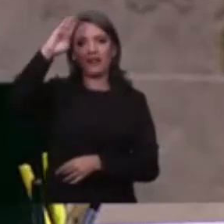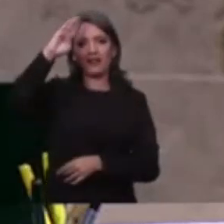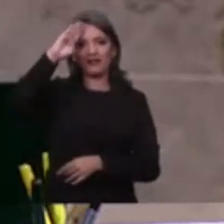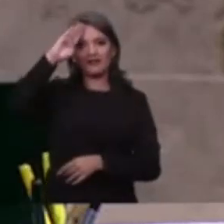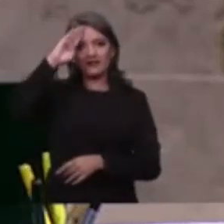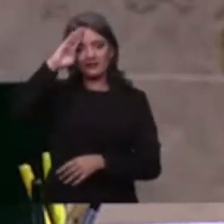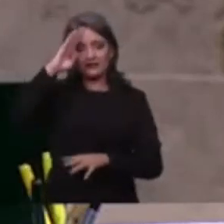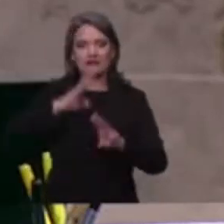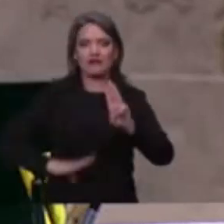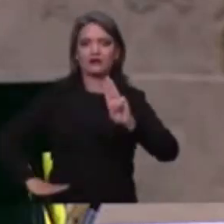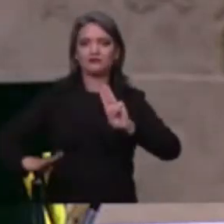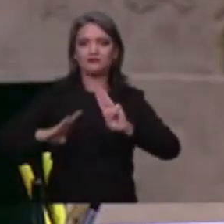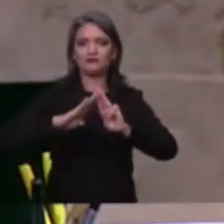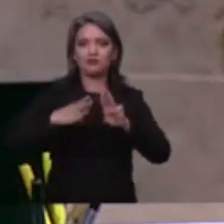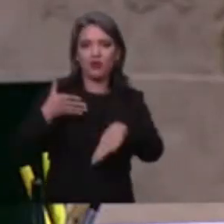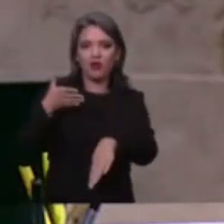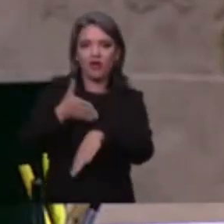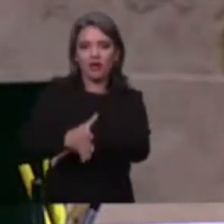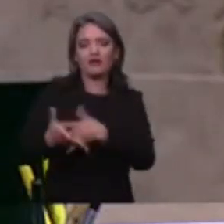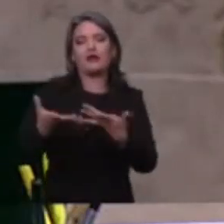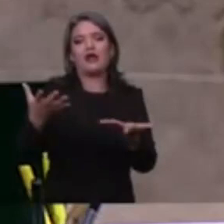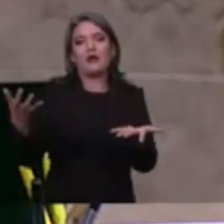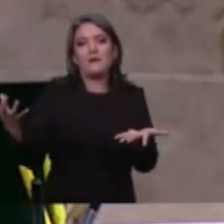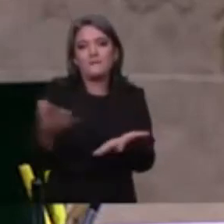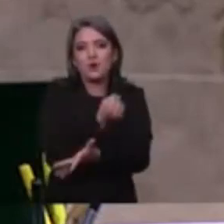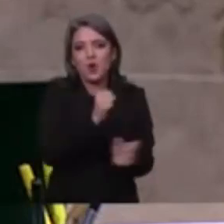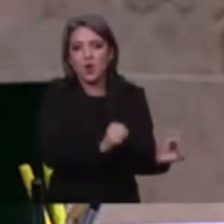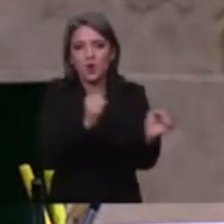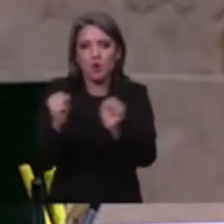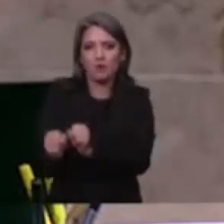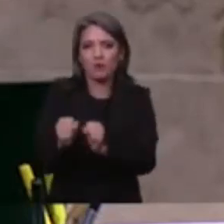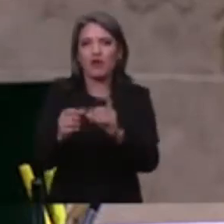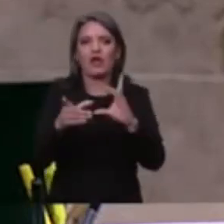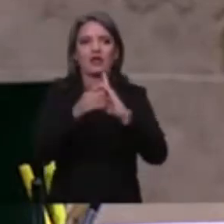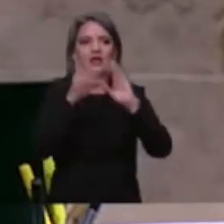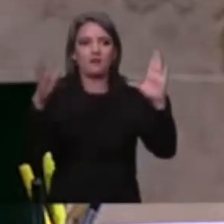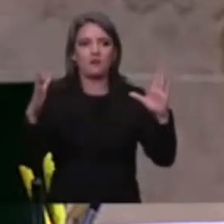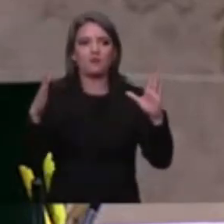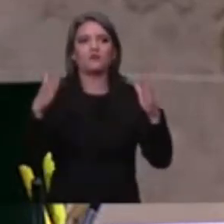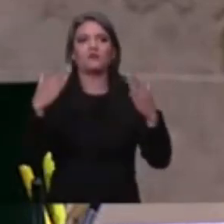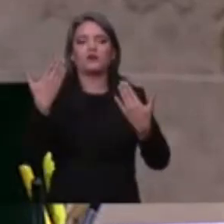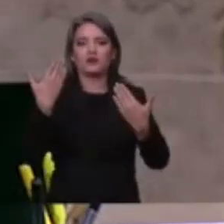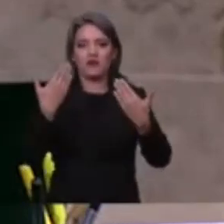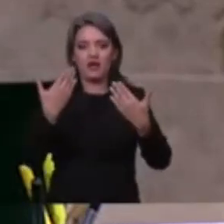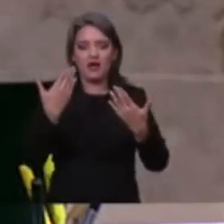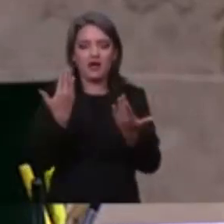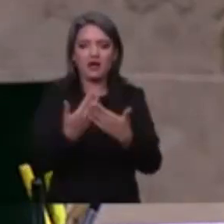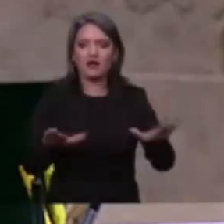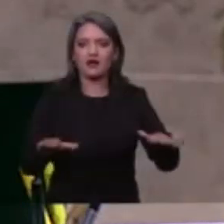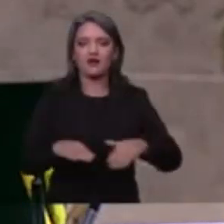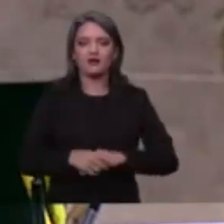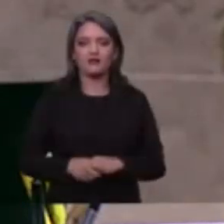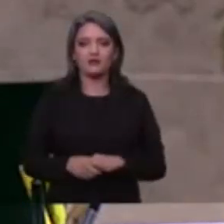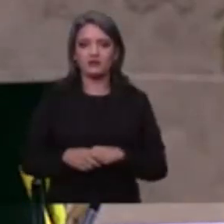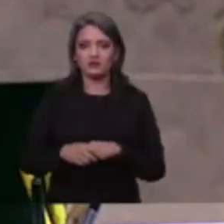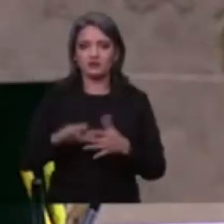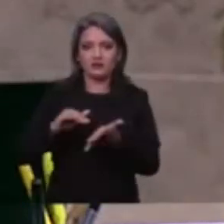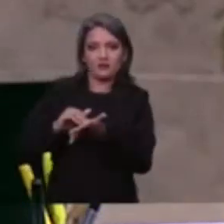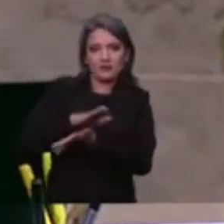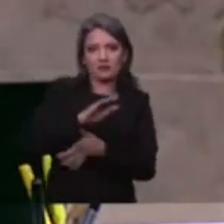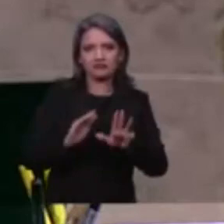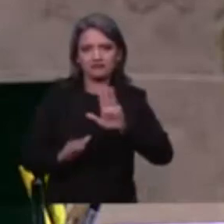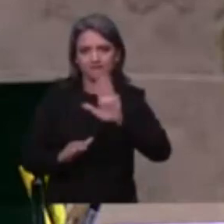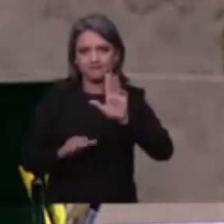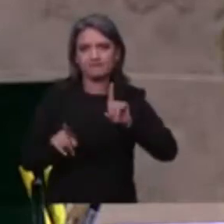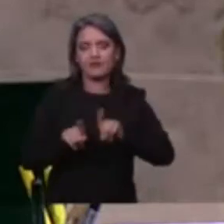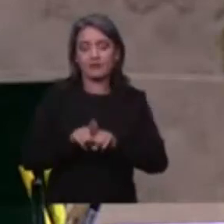para a subversão do regime democrático e a deposição do governo eleito. É imprescindível, nesse